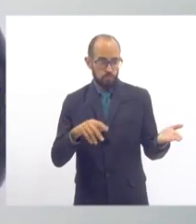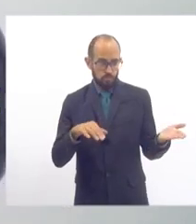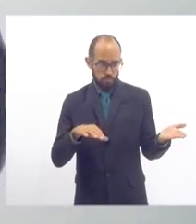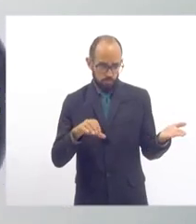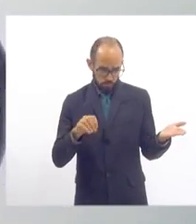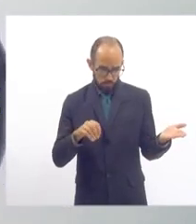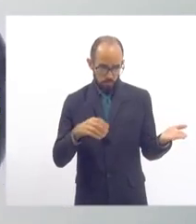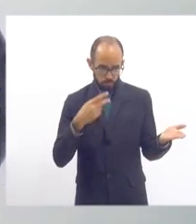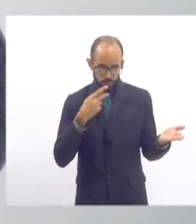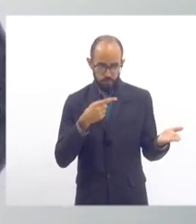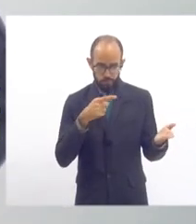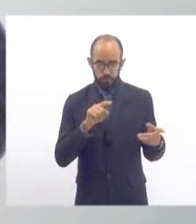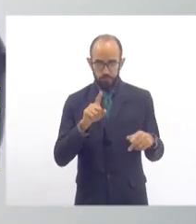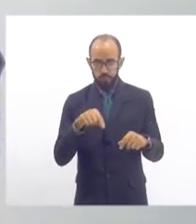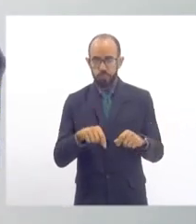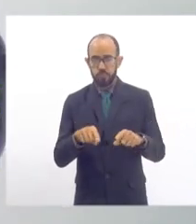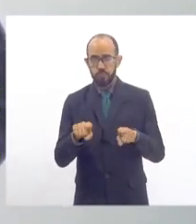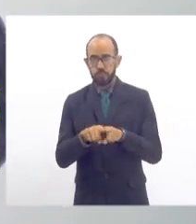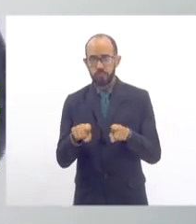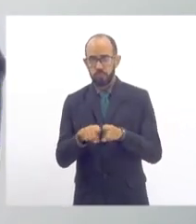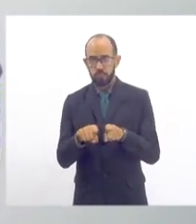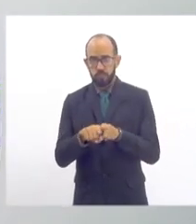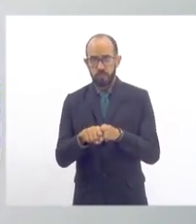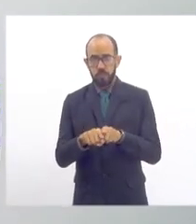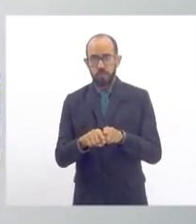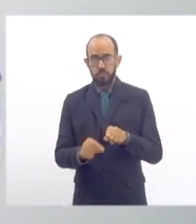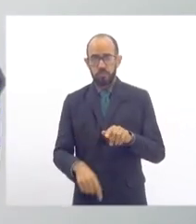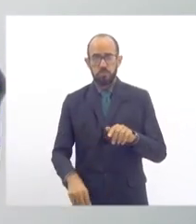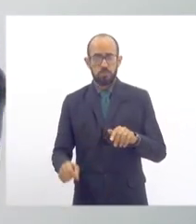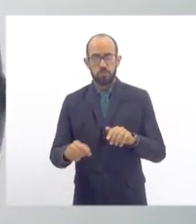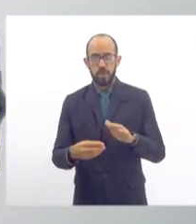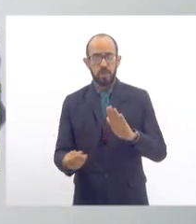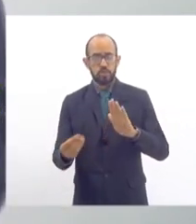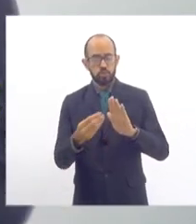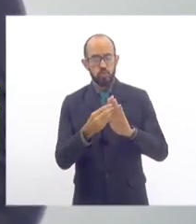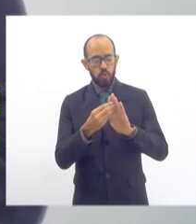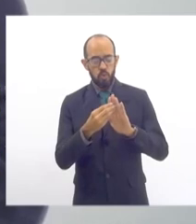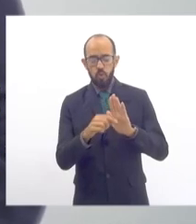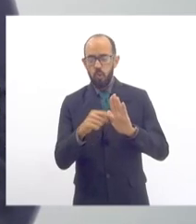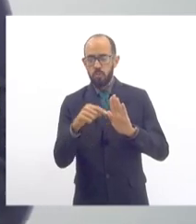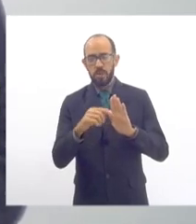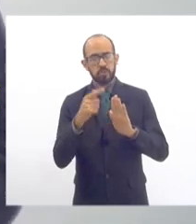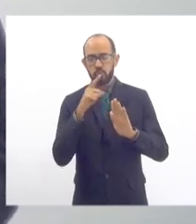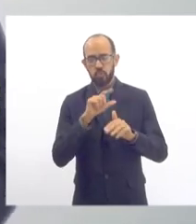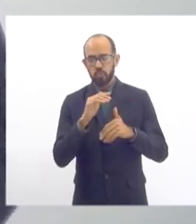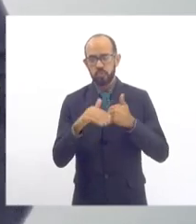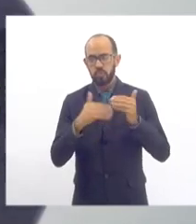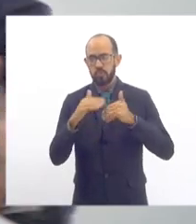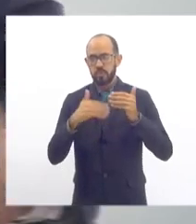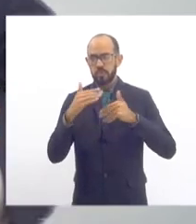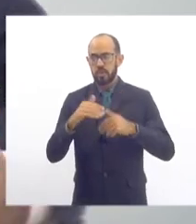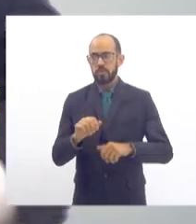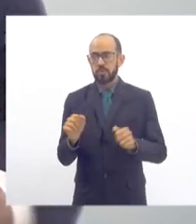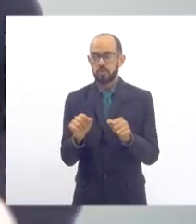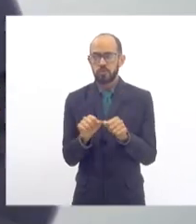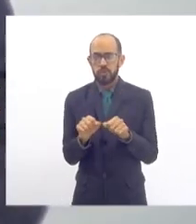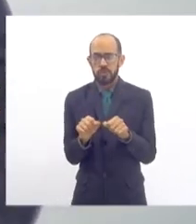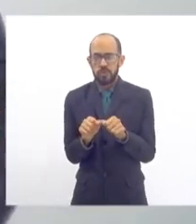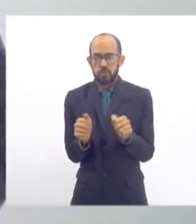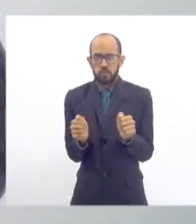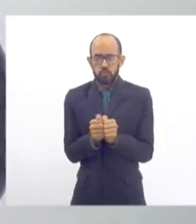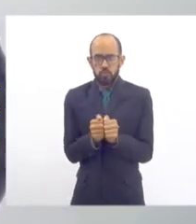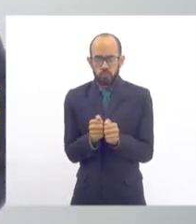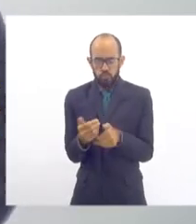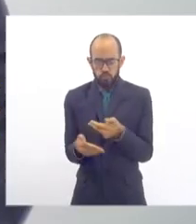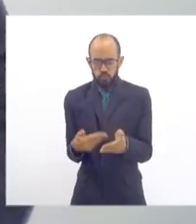dos pontos que está constando lá, que nós também não avançamos nisso, justamente para a gente fazer tudo em dualidade, em cooperação